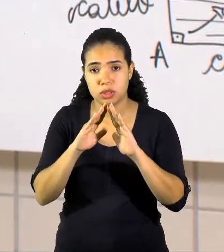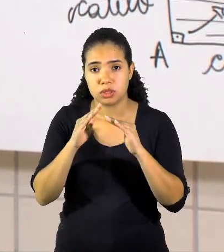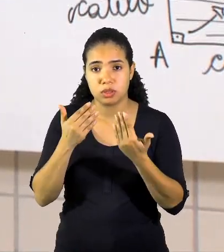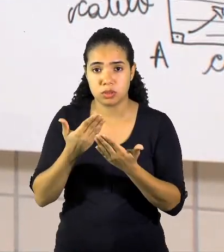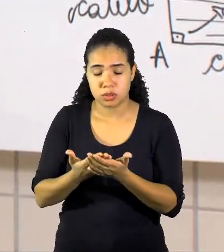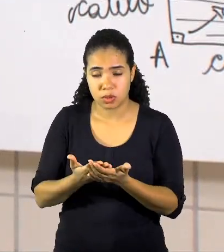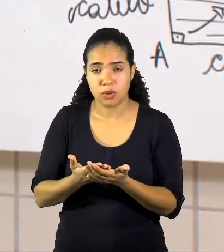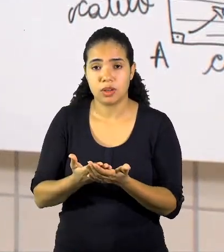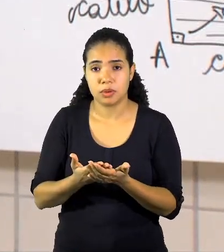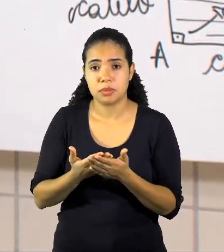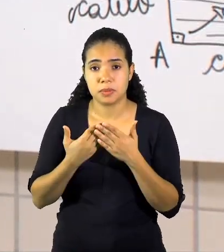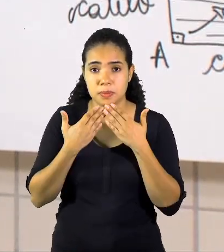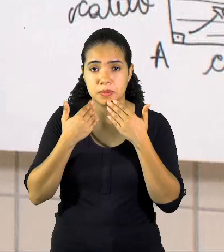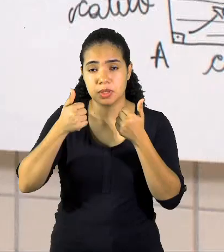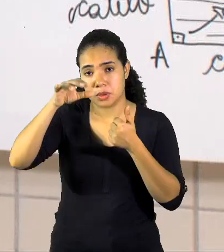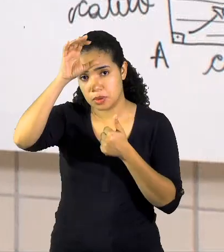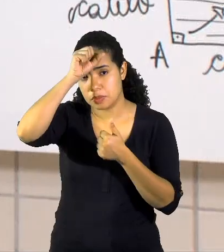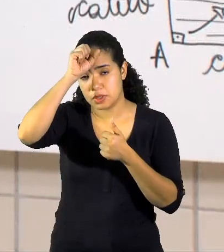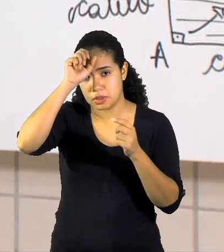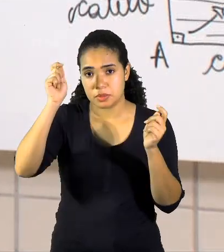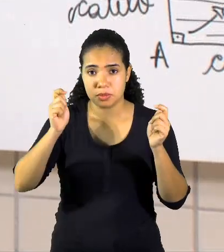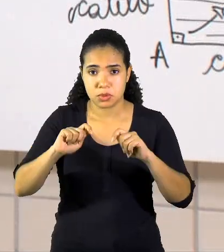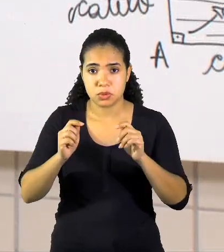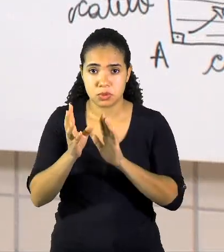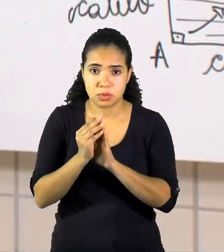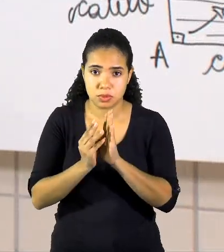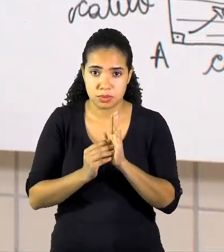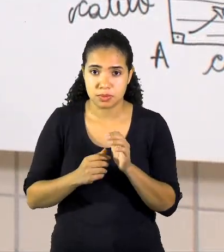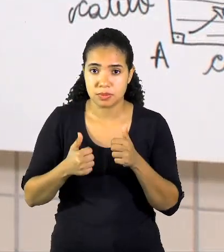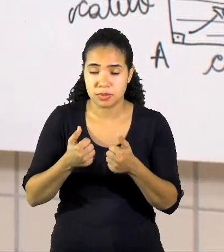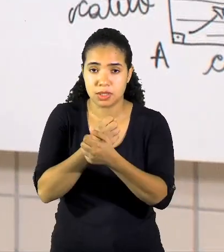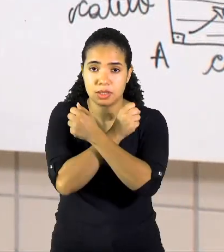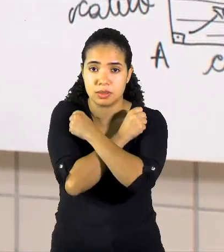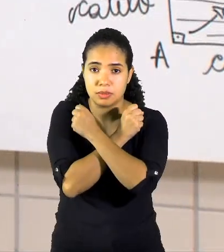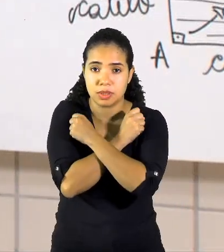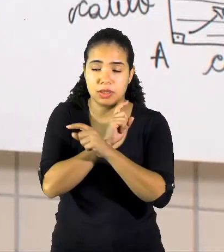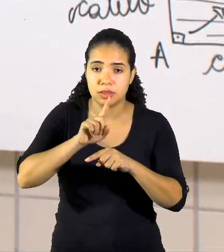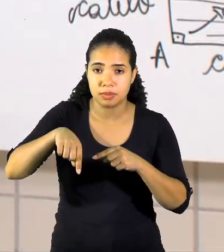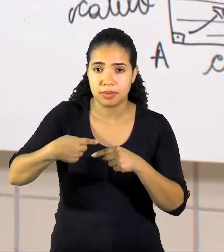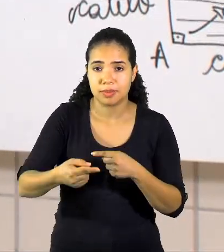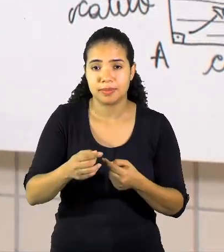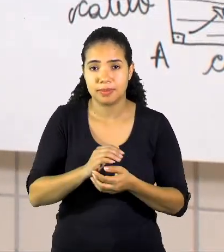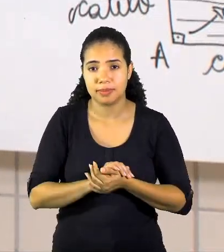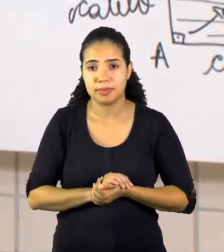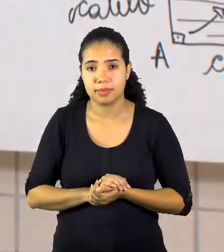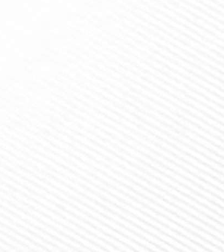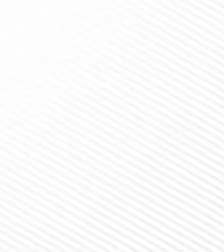gente ter o melhor aprendizado possível desse conteúdo. Um abraço e até a próxima!